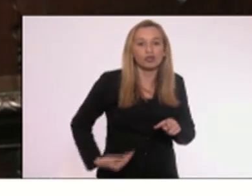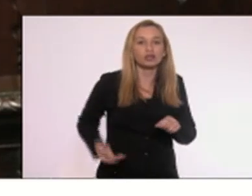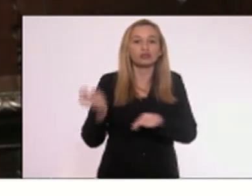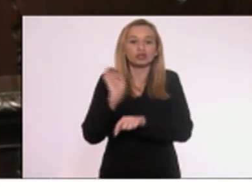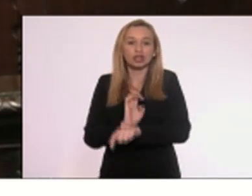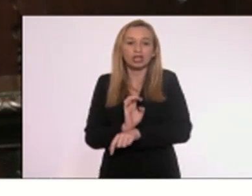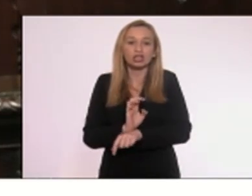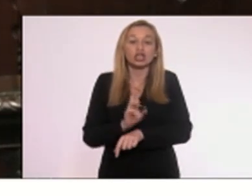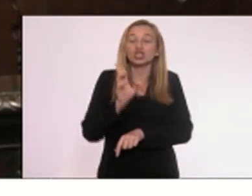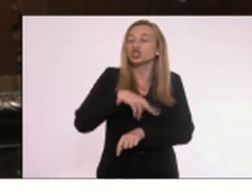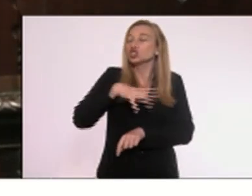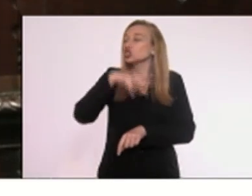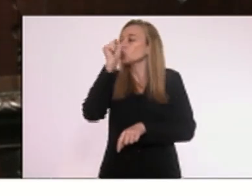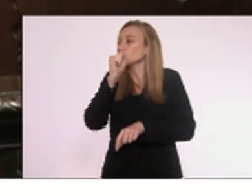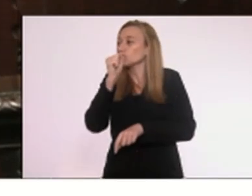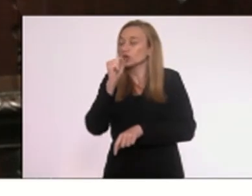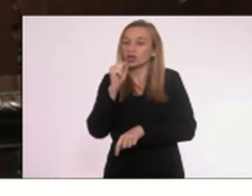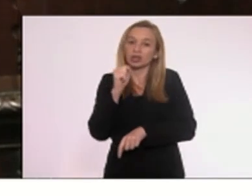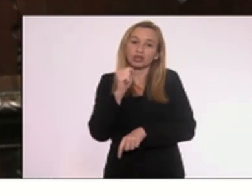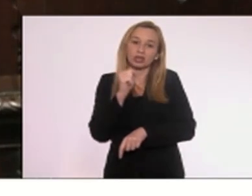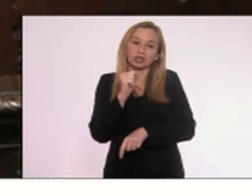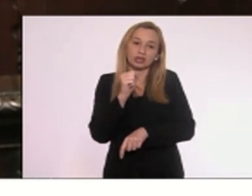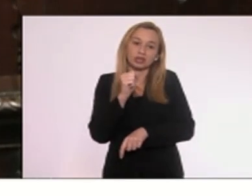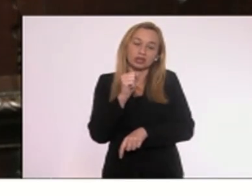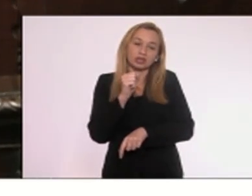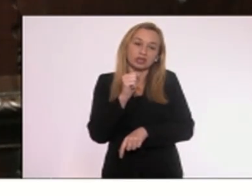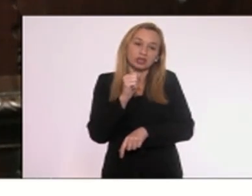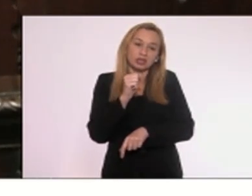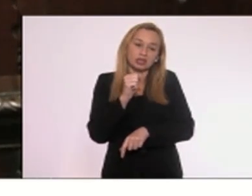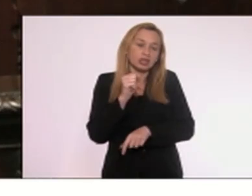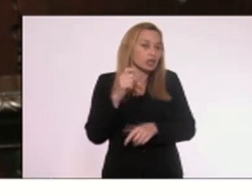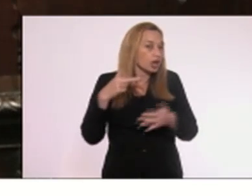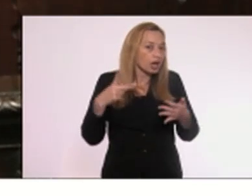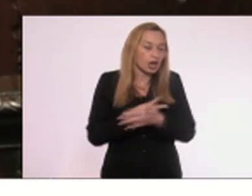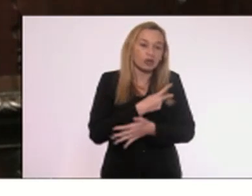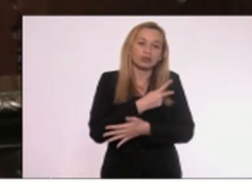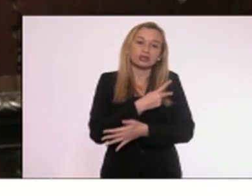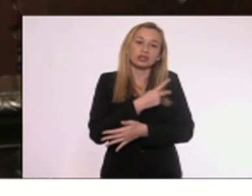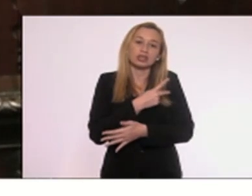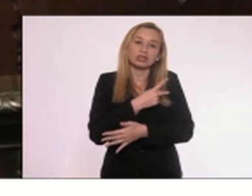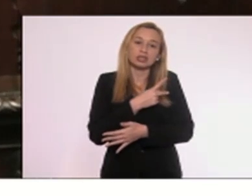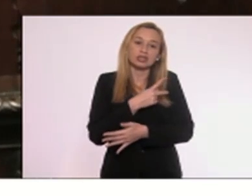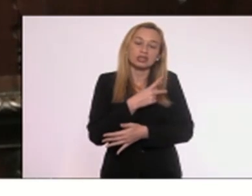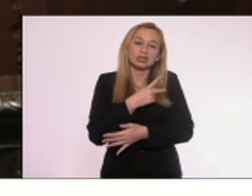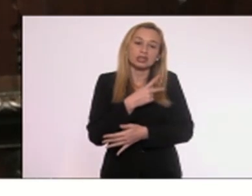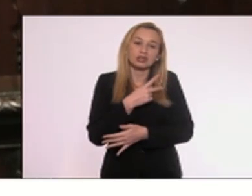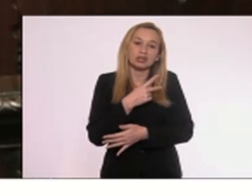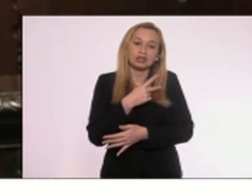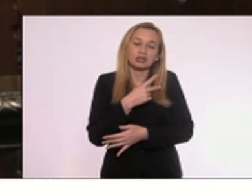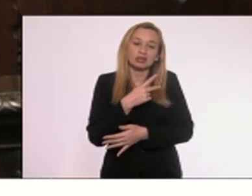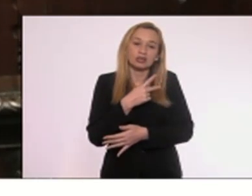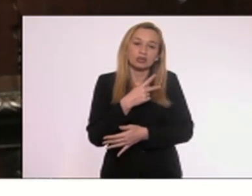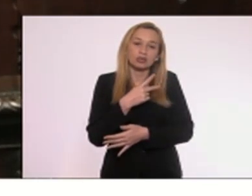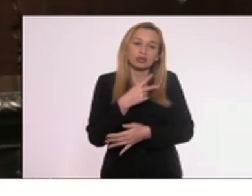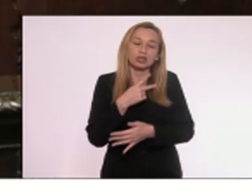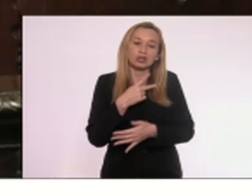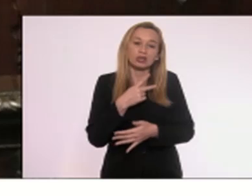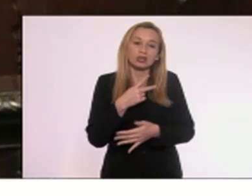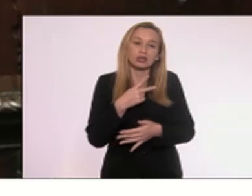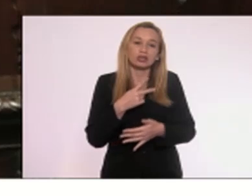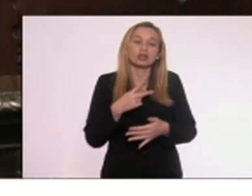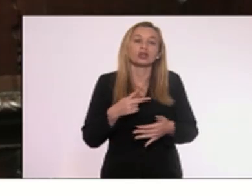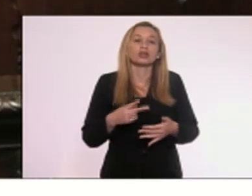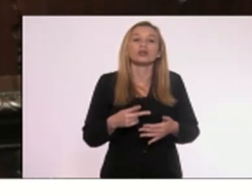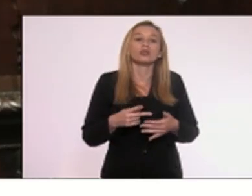de nunca mais, fazer com que nunca mais aconteça a tragédia que aconteceu nos governos de